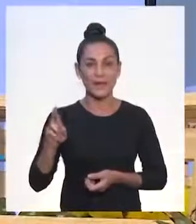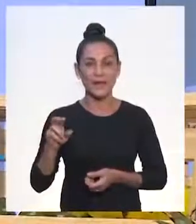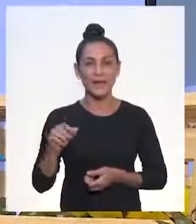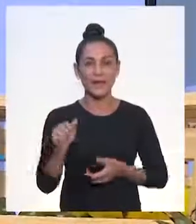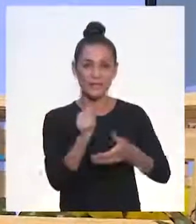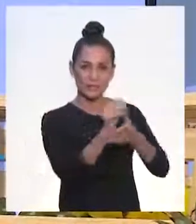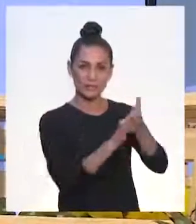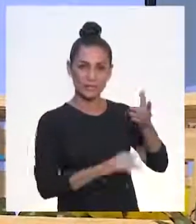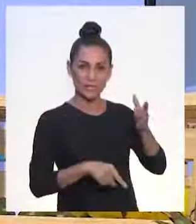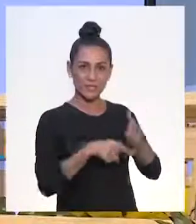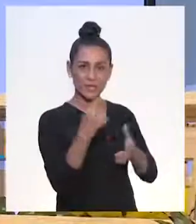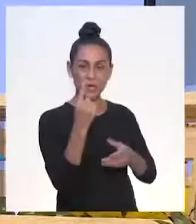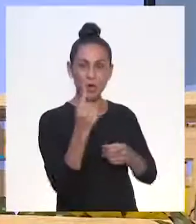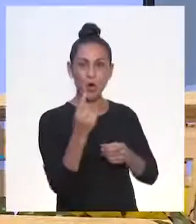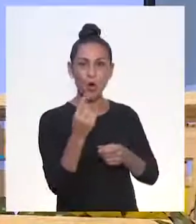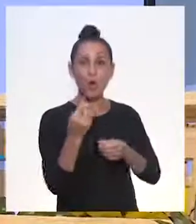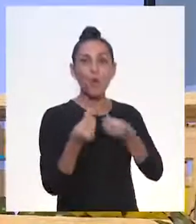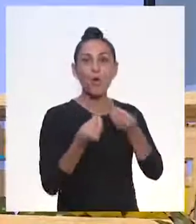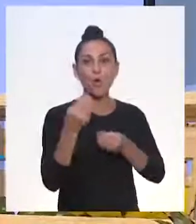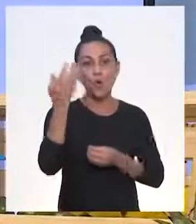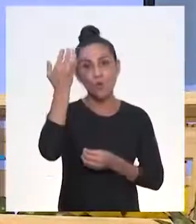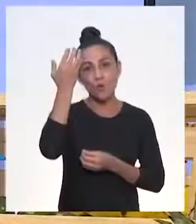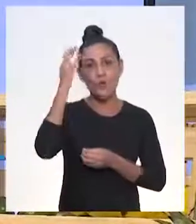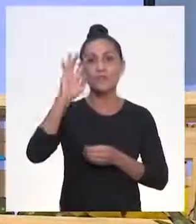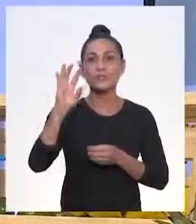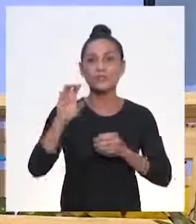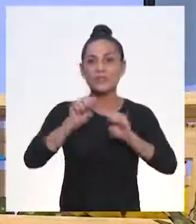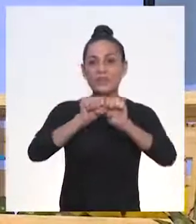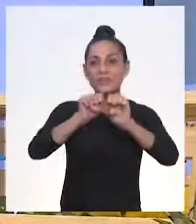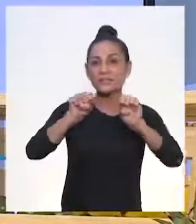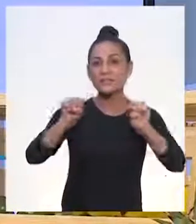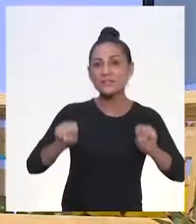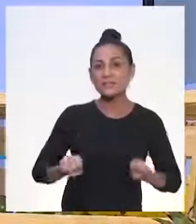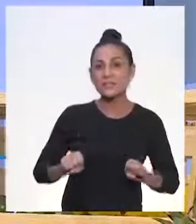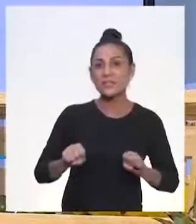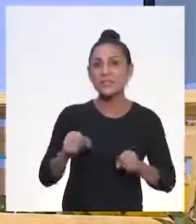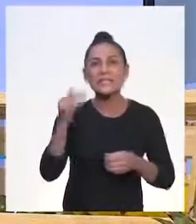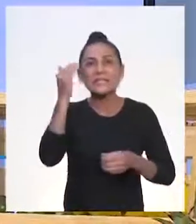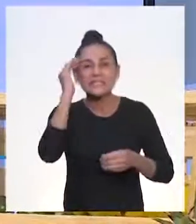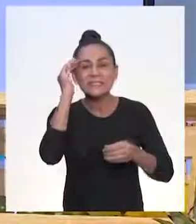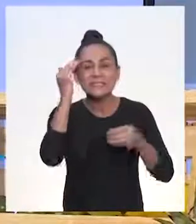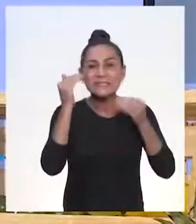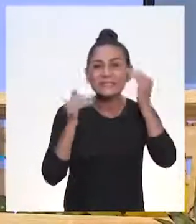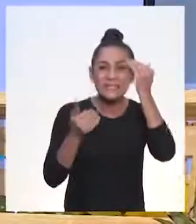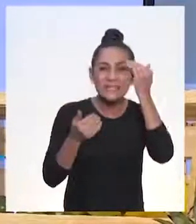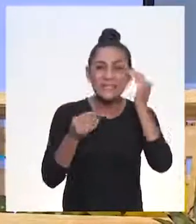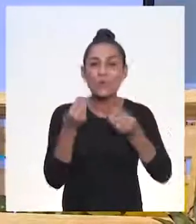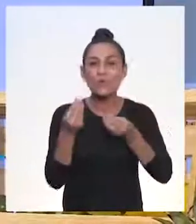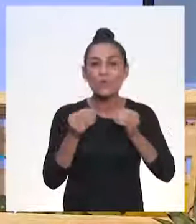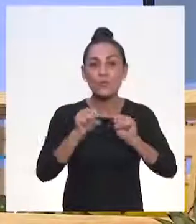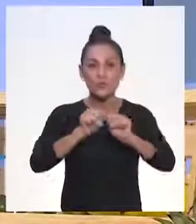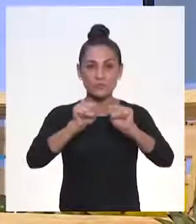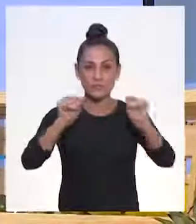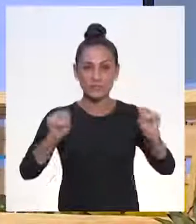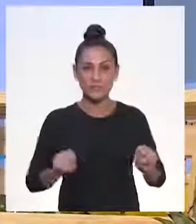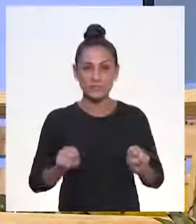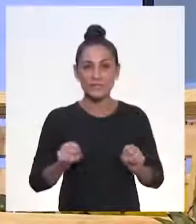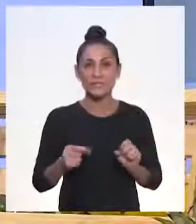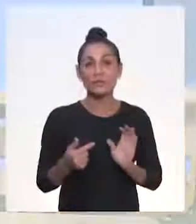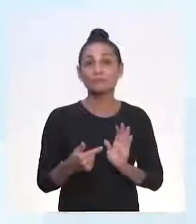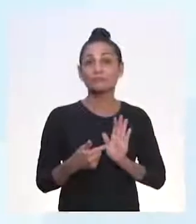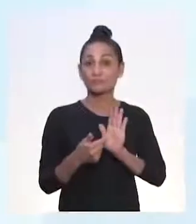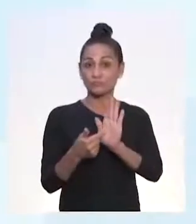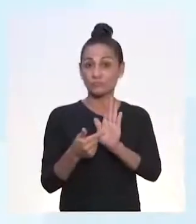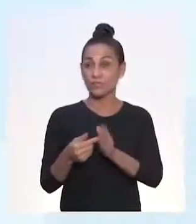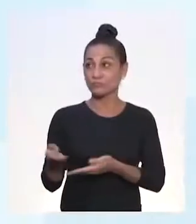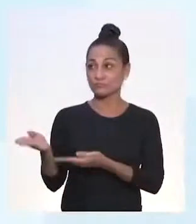atividade, que é como resolver esse sistema aí. E a ideia aí é entender essa questão do sistema, beleza? Na telinha de